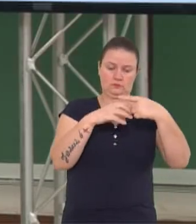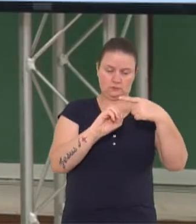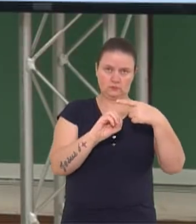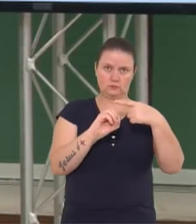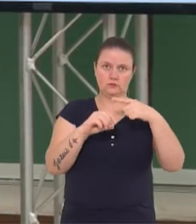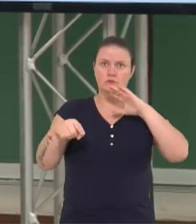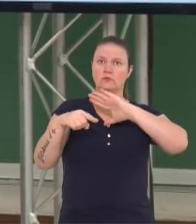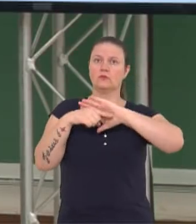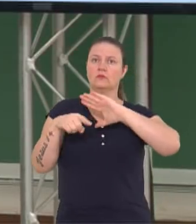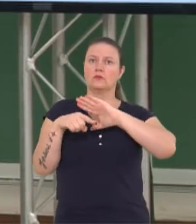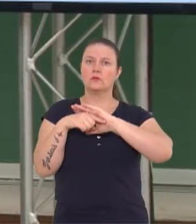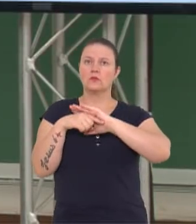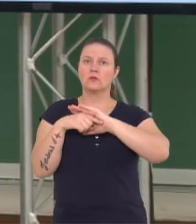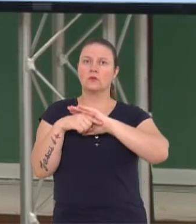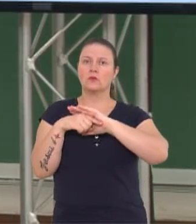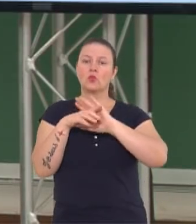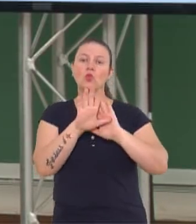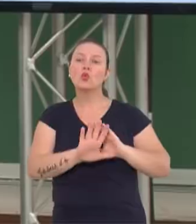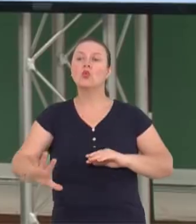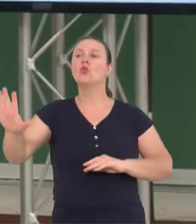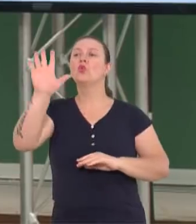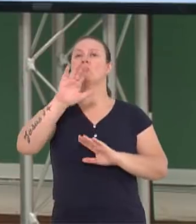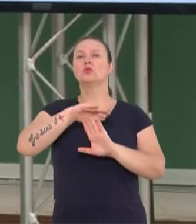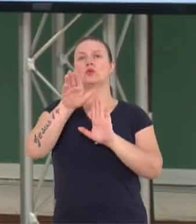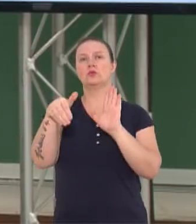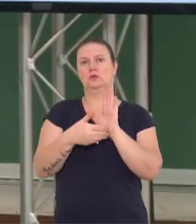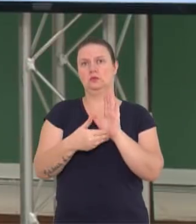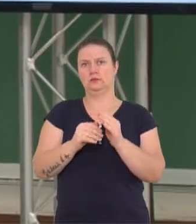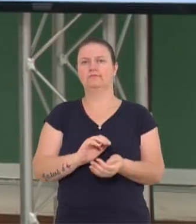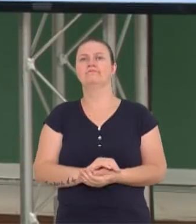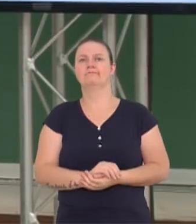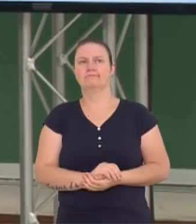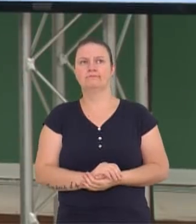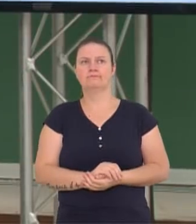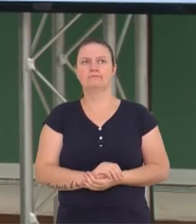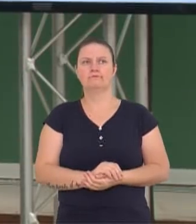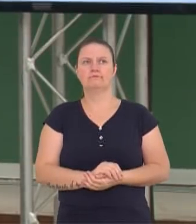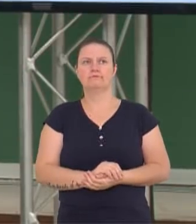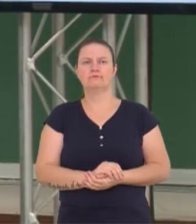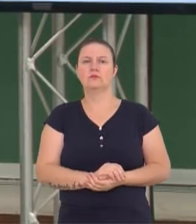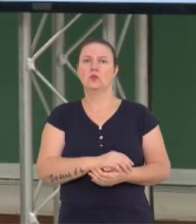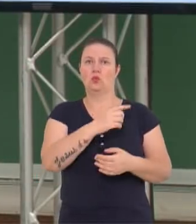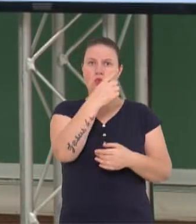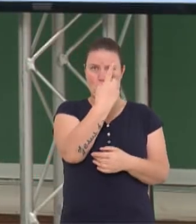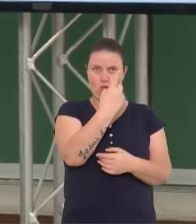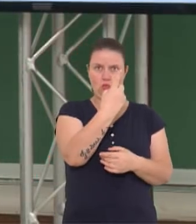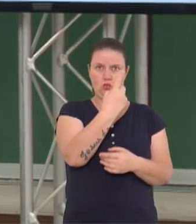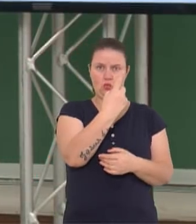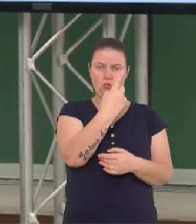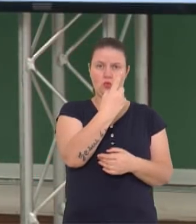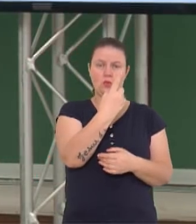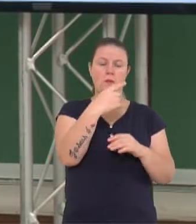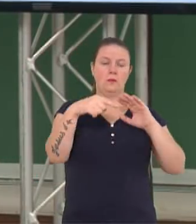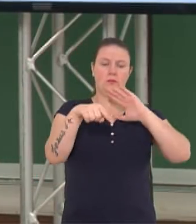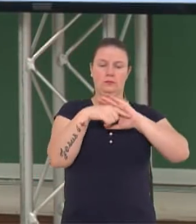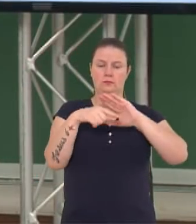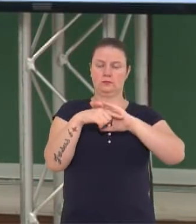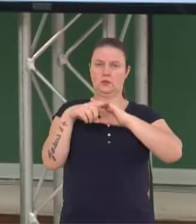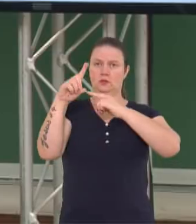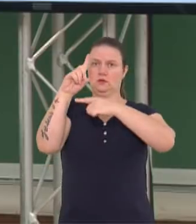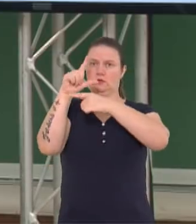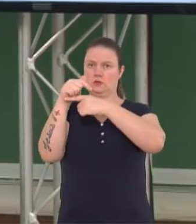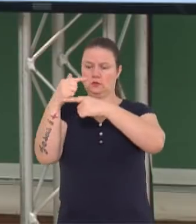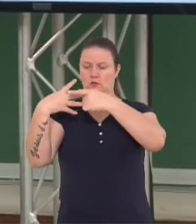de quem? Da parede inteira. Então, 1 inteiro menos 17/40 é a conta que vai me